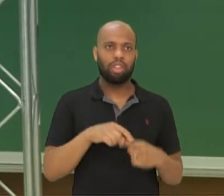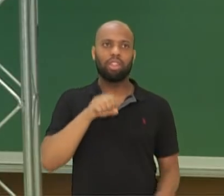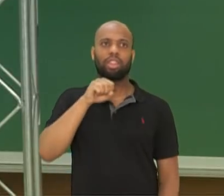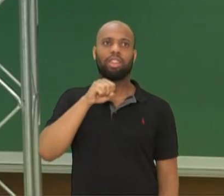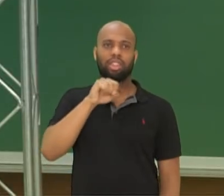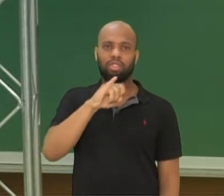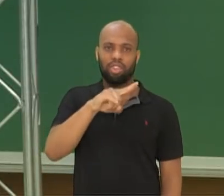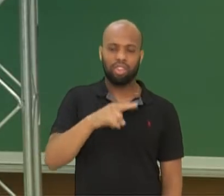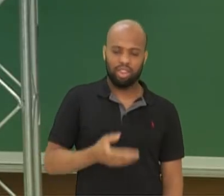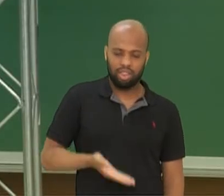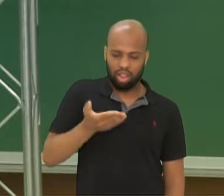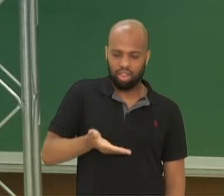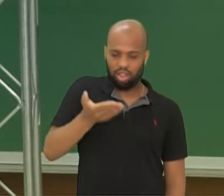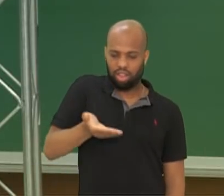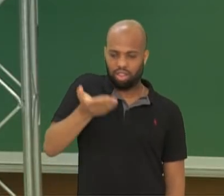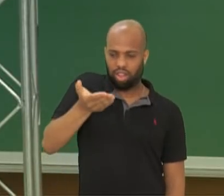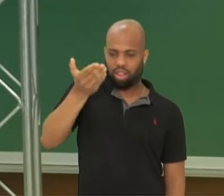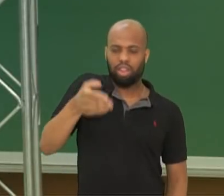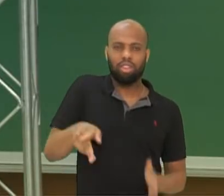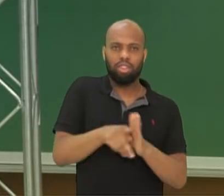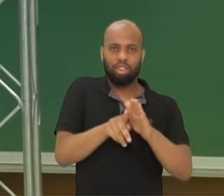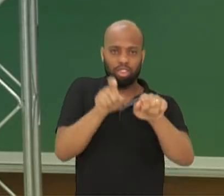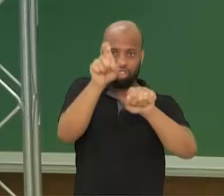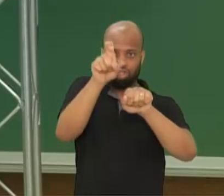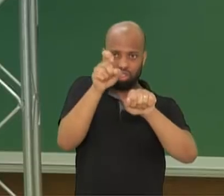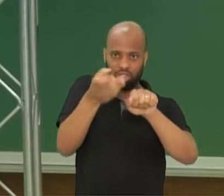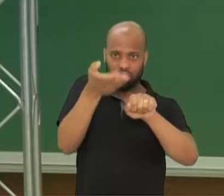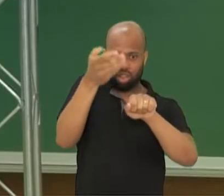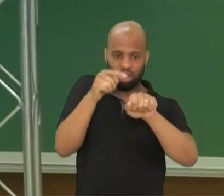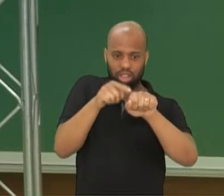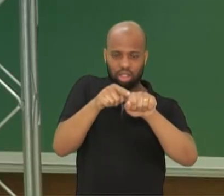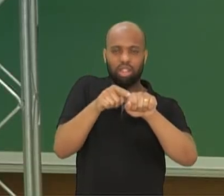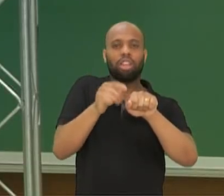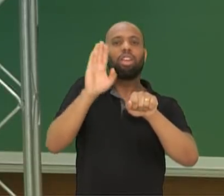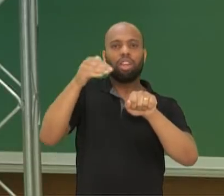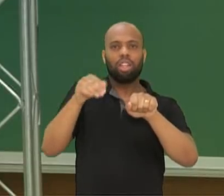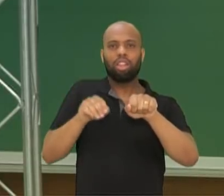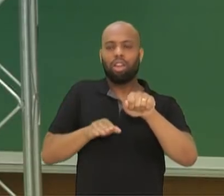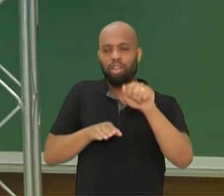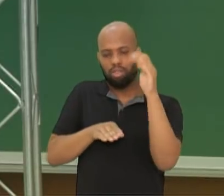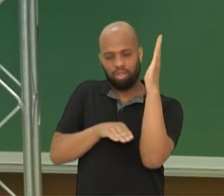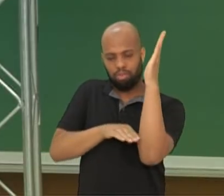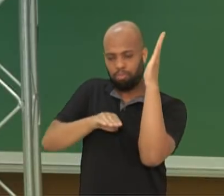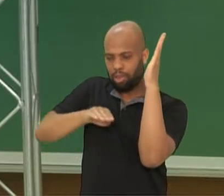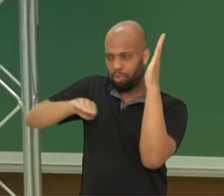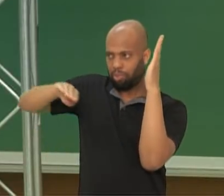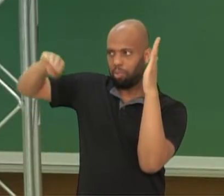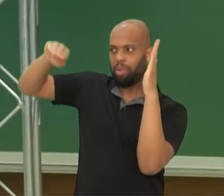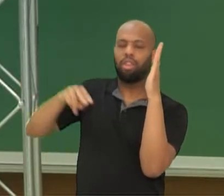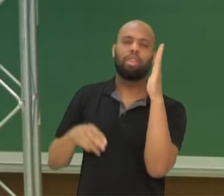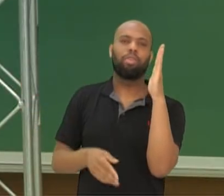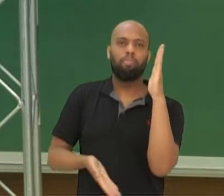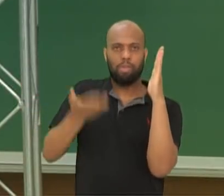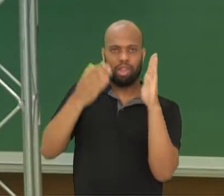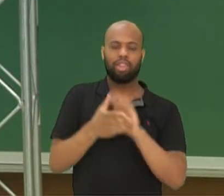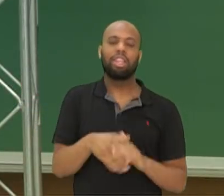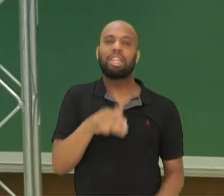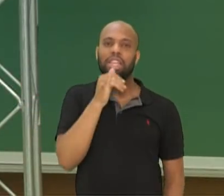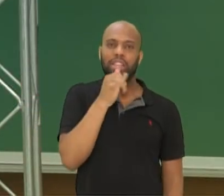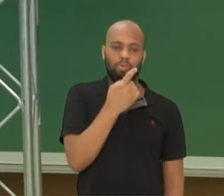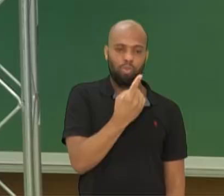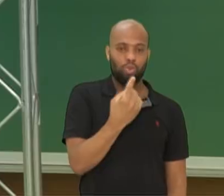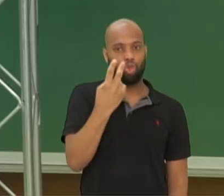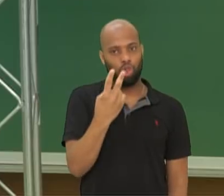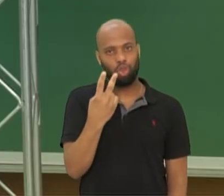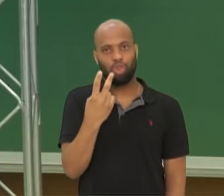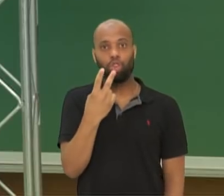você aumenta os valores de x, os valores da função são cada vez maiores. Pensa, maior que 1 é 2.